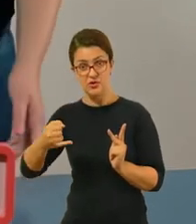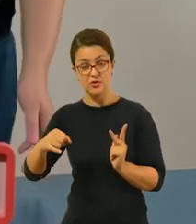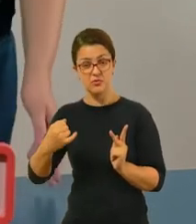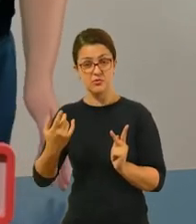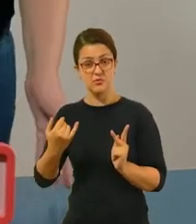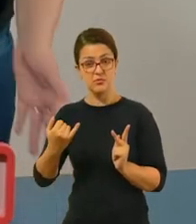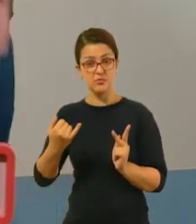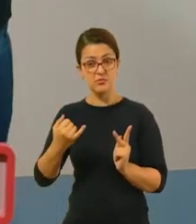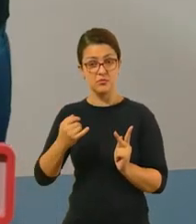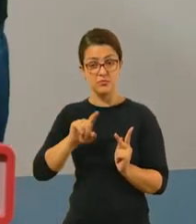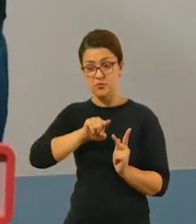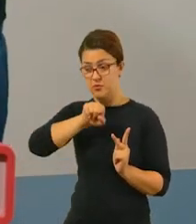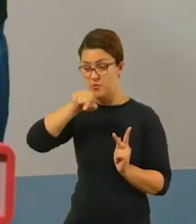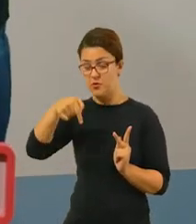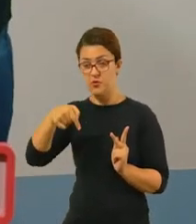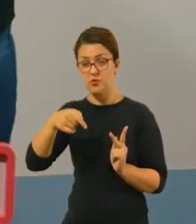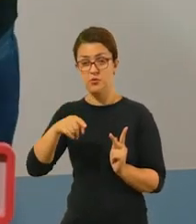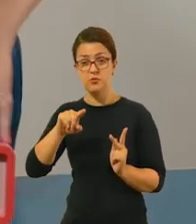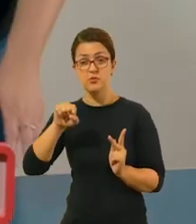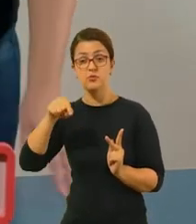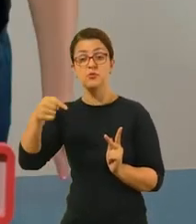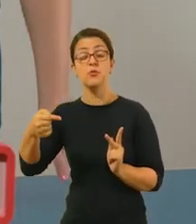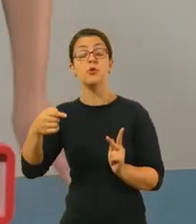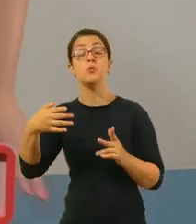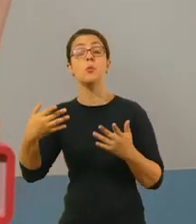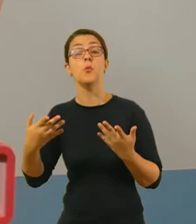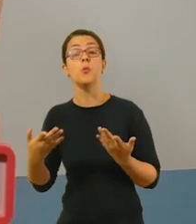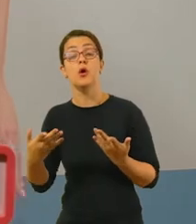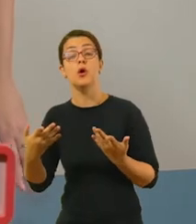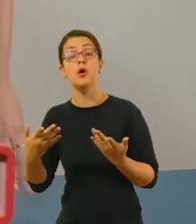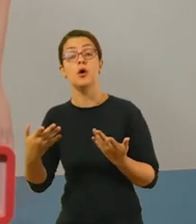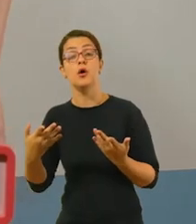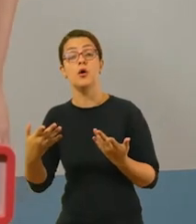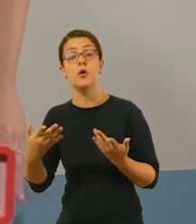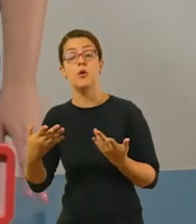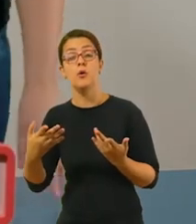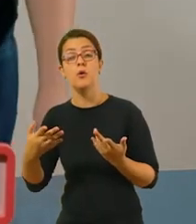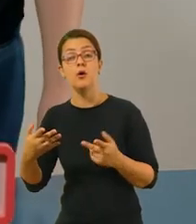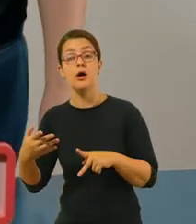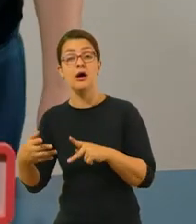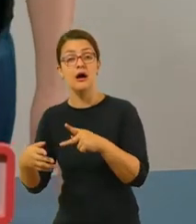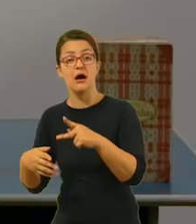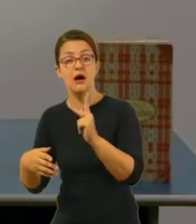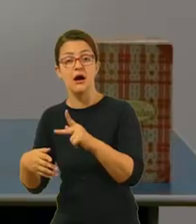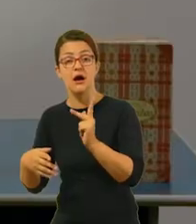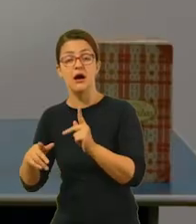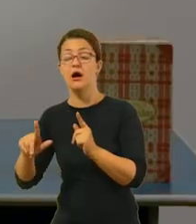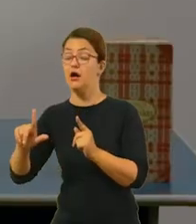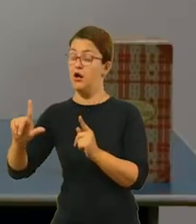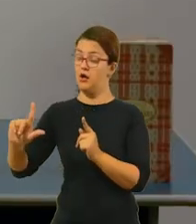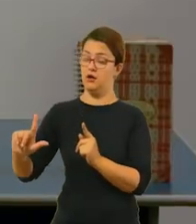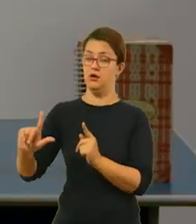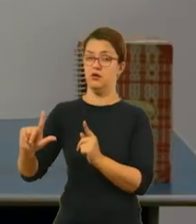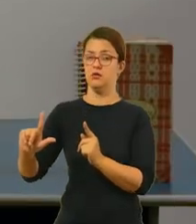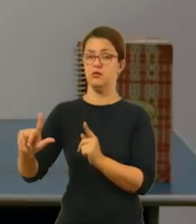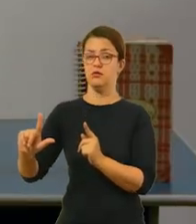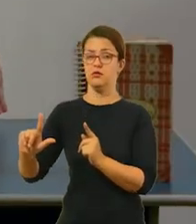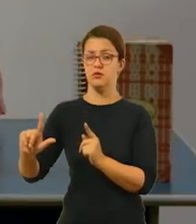no alfabeto é a letra que vem, após. Depois, qual que é? Depois do J é o K. Depois do K, o